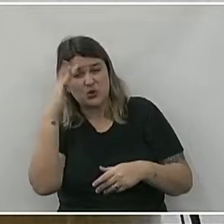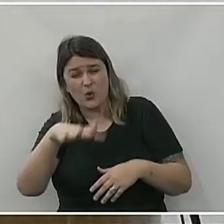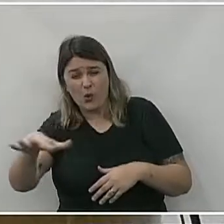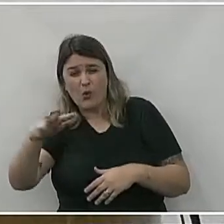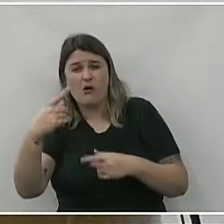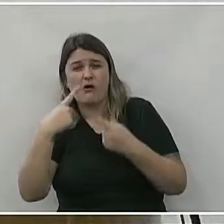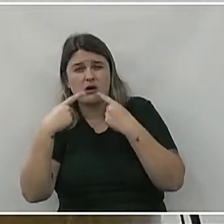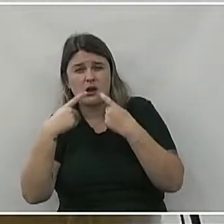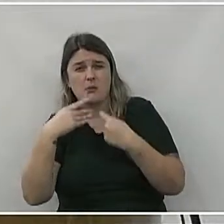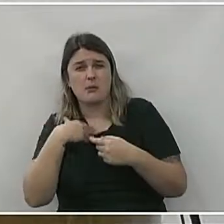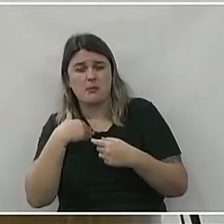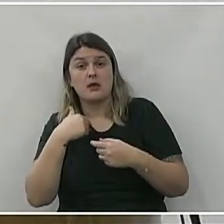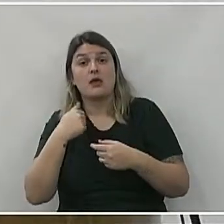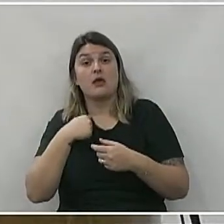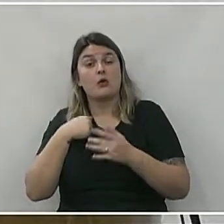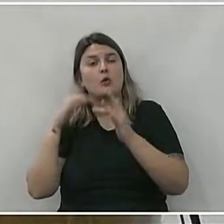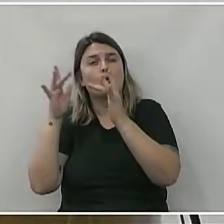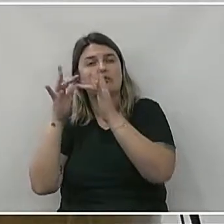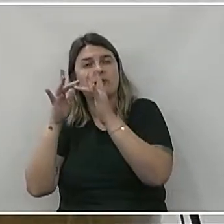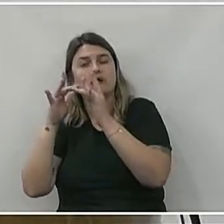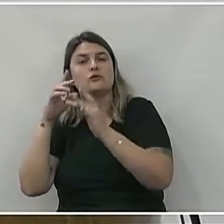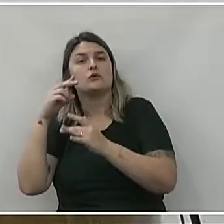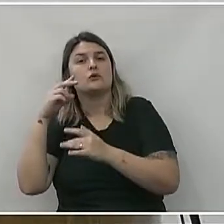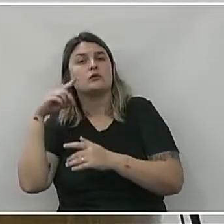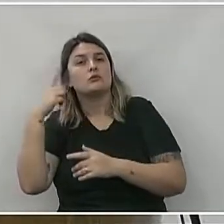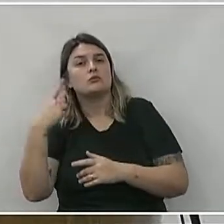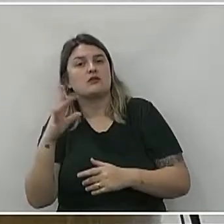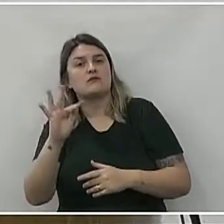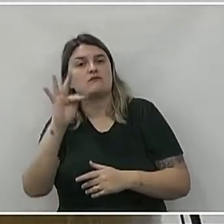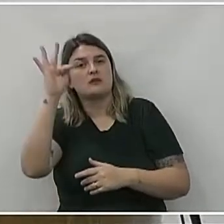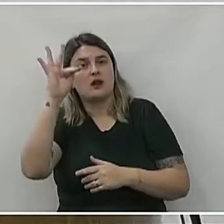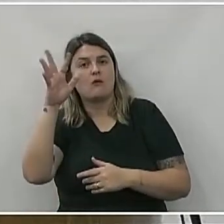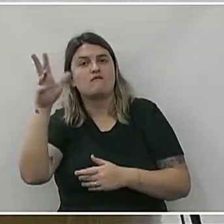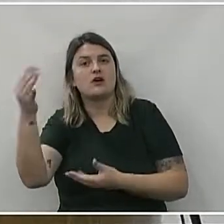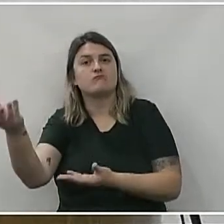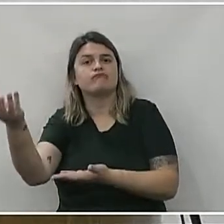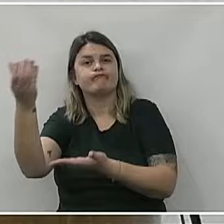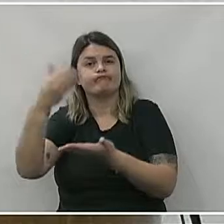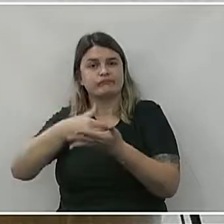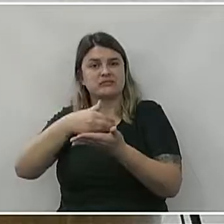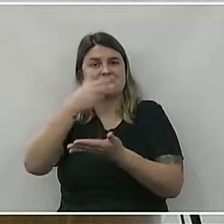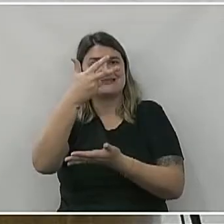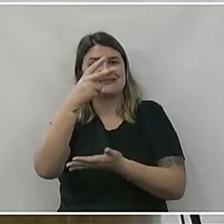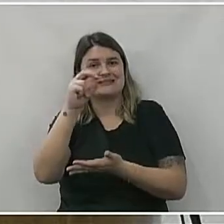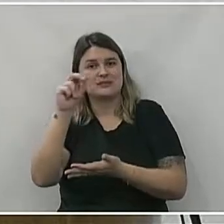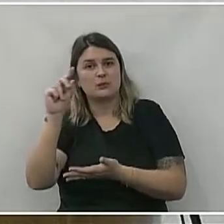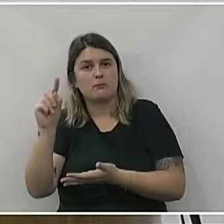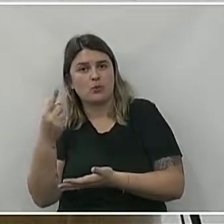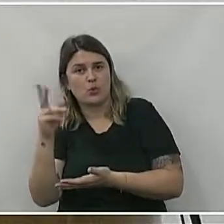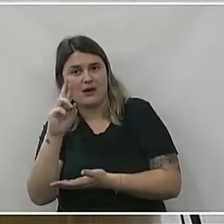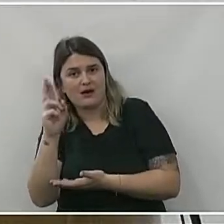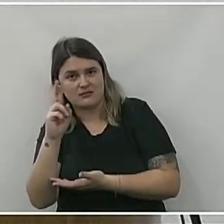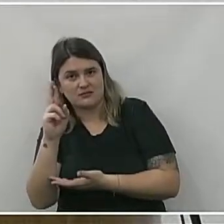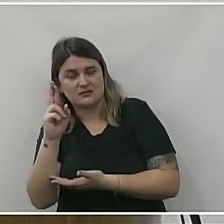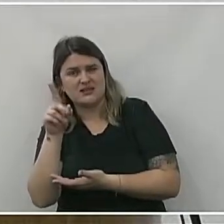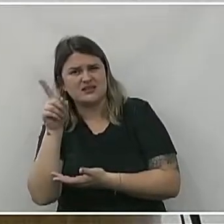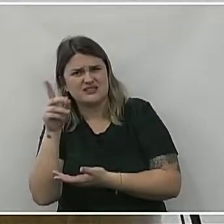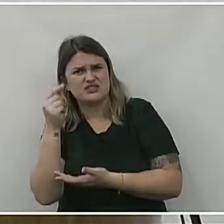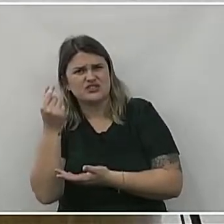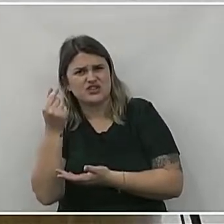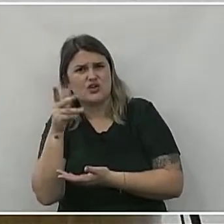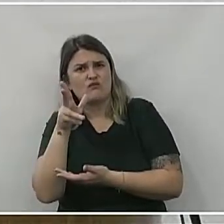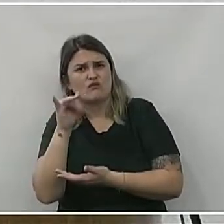deputado federal Luizão Goulart, ao qual irá disponibilizar R$300 mil para a saúde, onde esse dinheiro